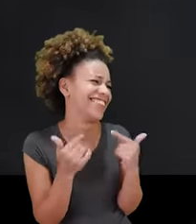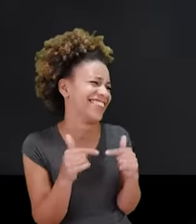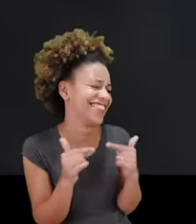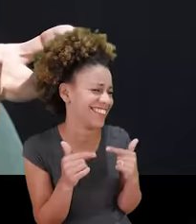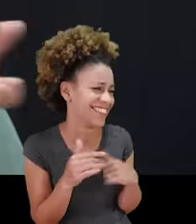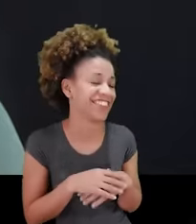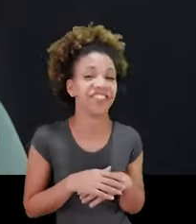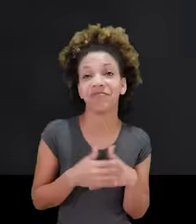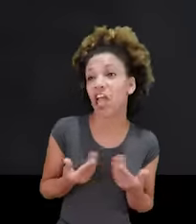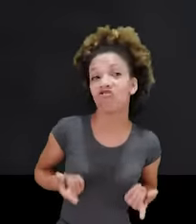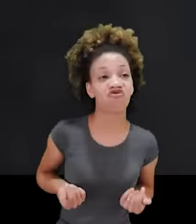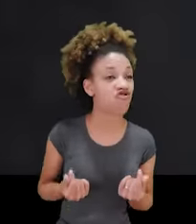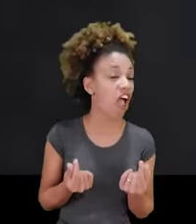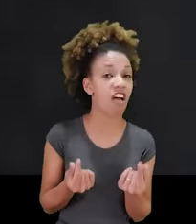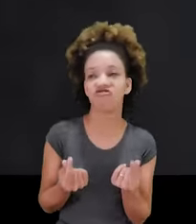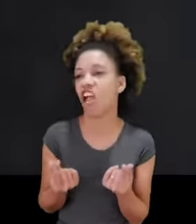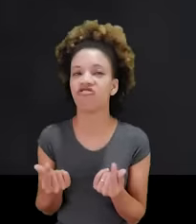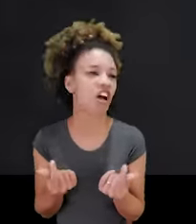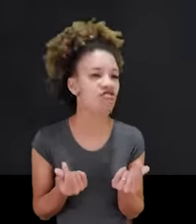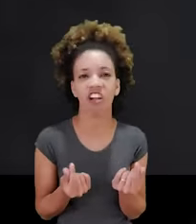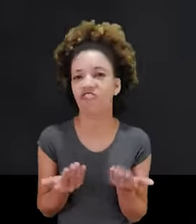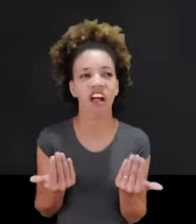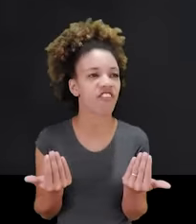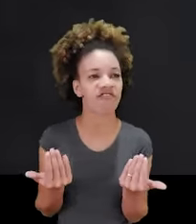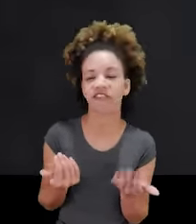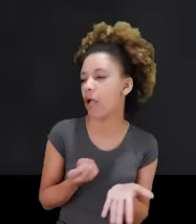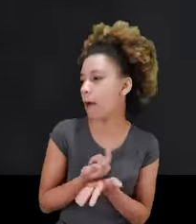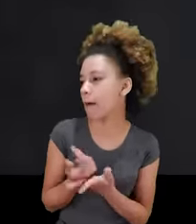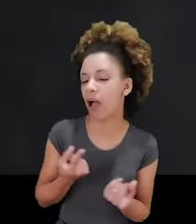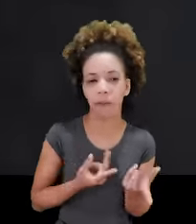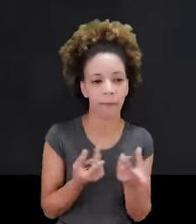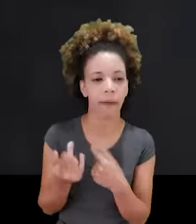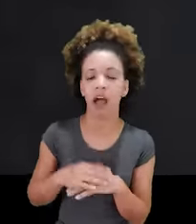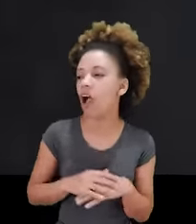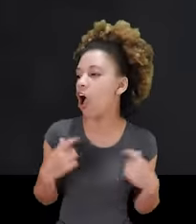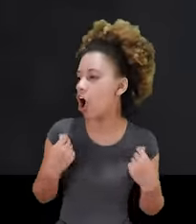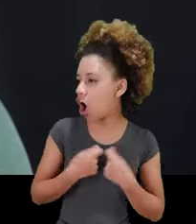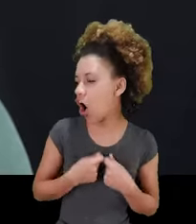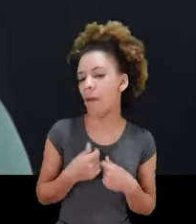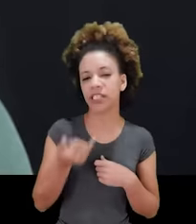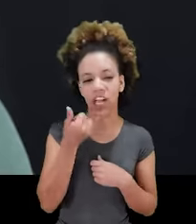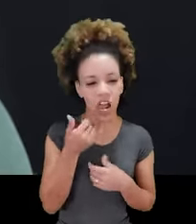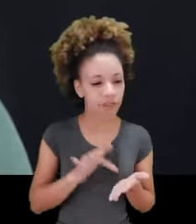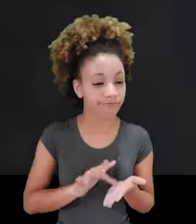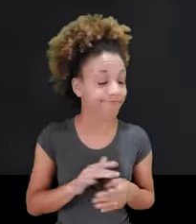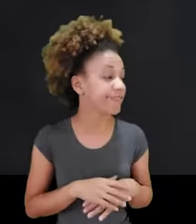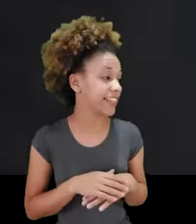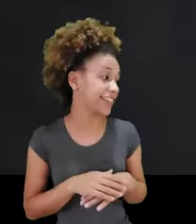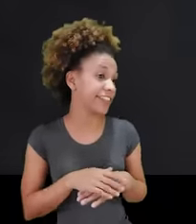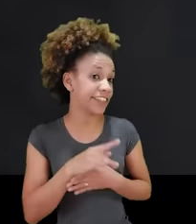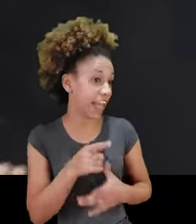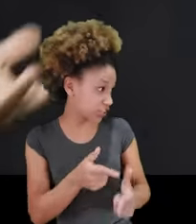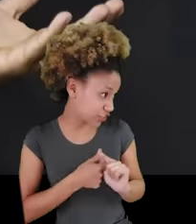gangster. Percebes? Vinha o dinheiro, venham as putas, vem tudo. Vem roupa, vem os bordados, não sei de onde. E a conta chegou. E a